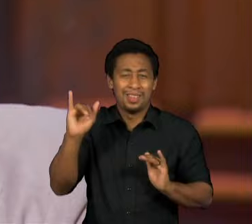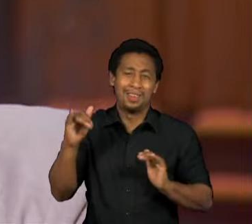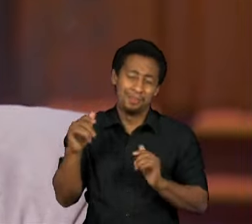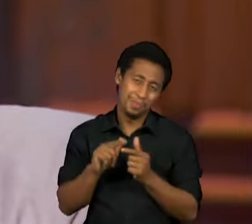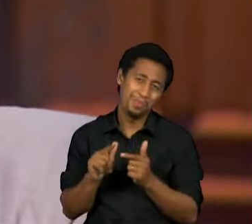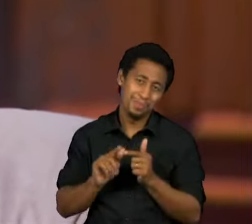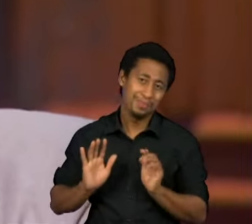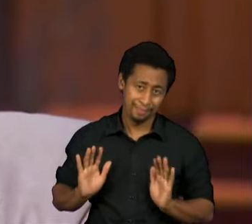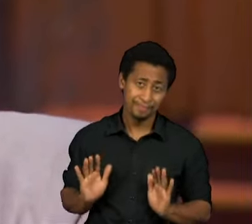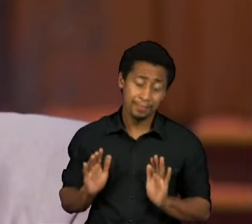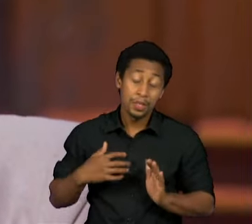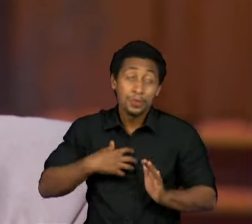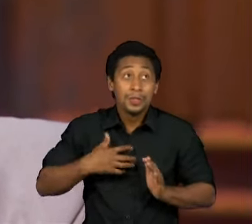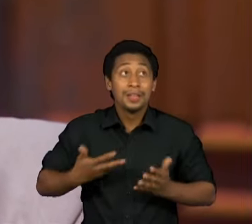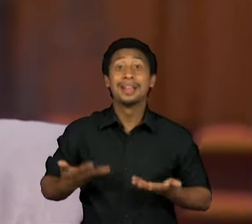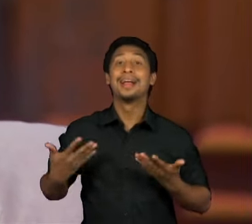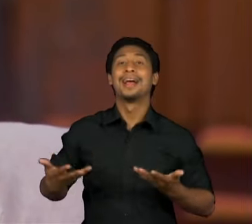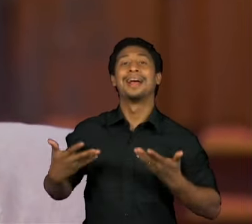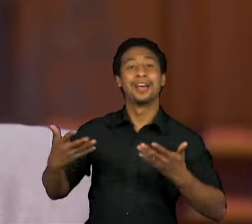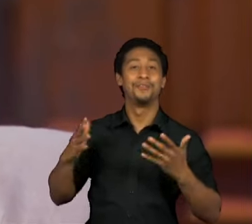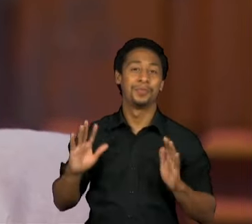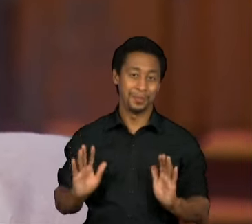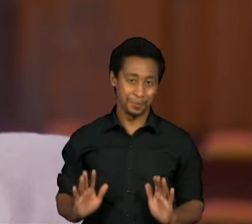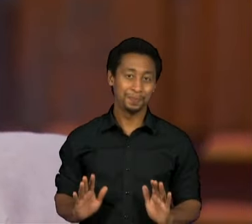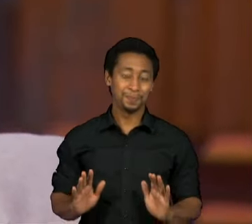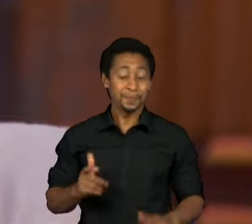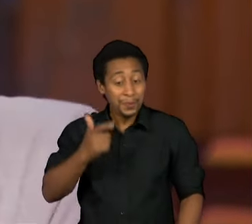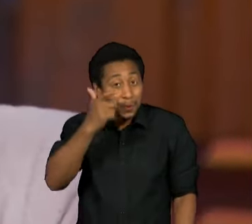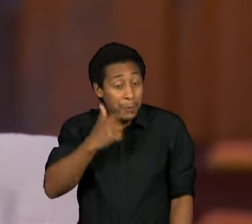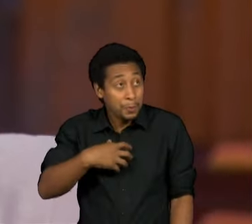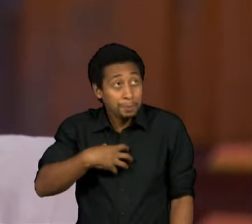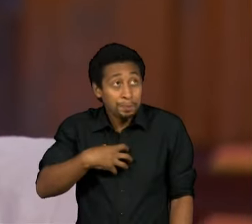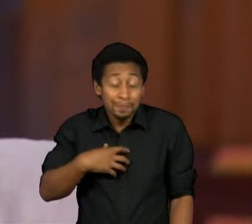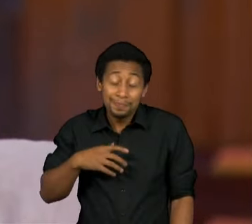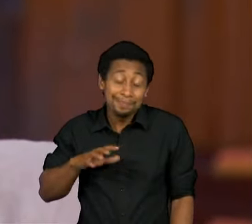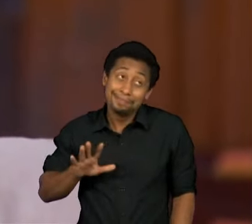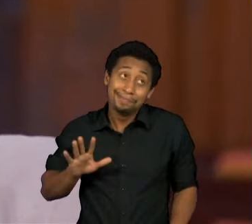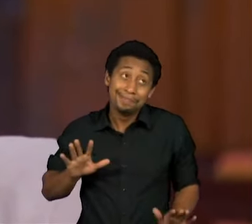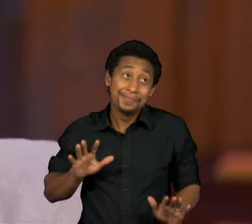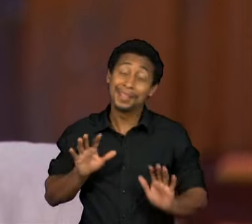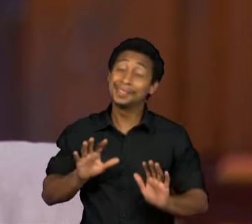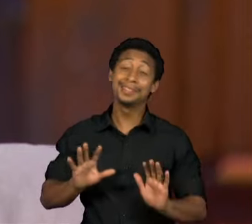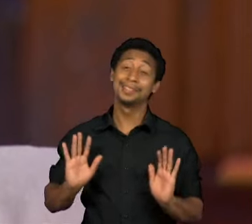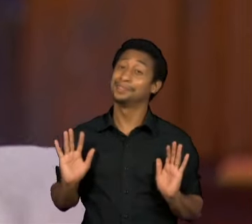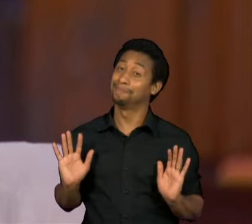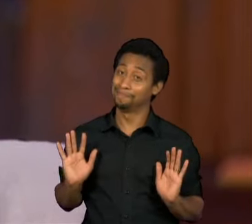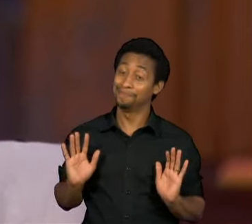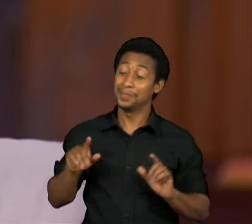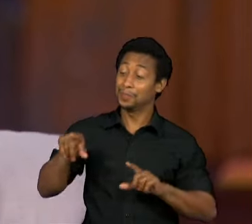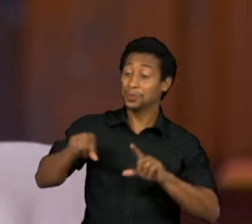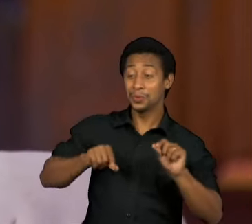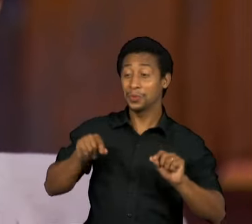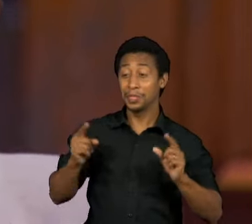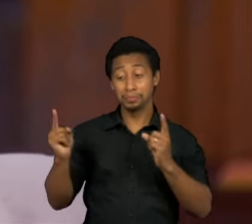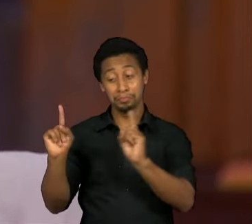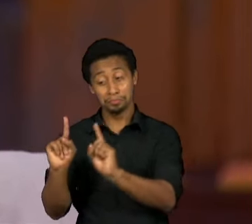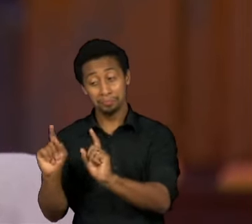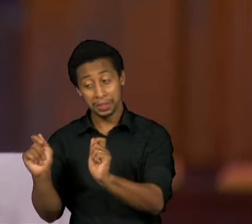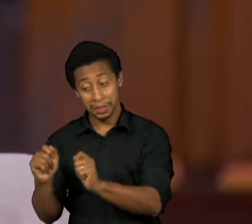mais leve né Eu acho que hoje eu tô muito nesse lugar de ela é assim eu posso escolher está ou